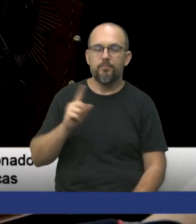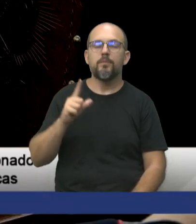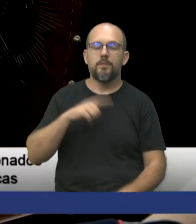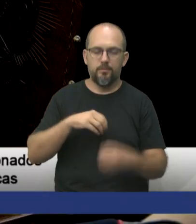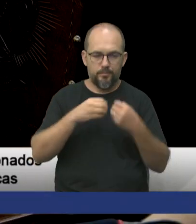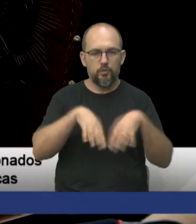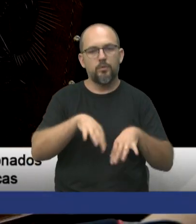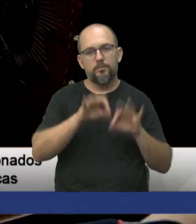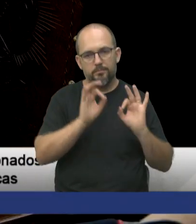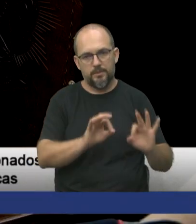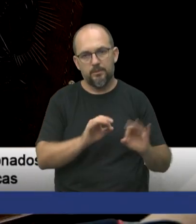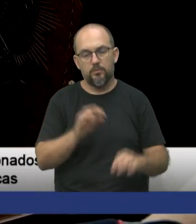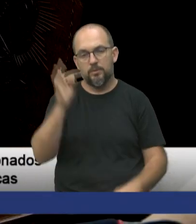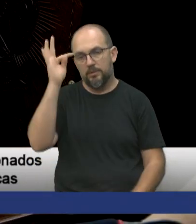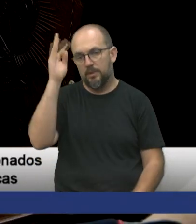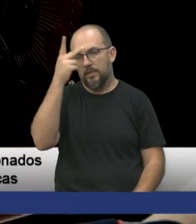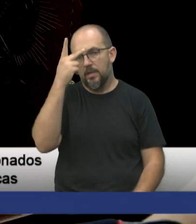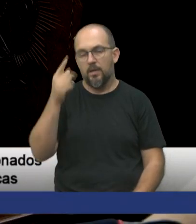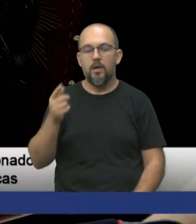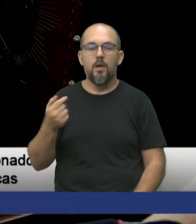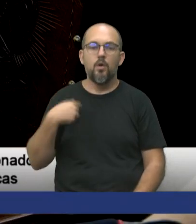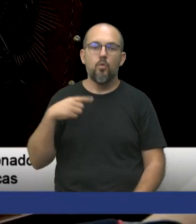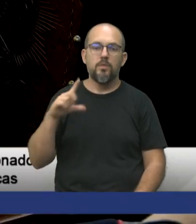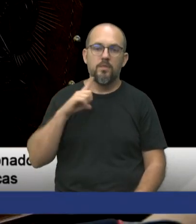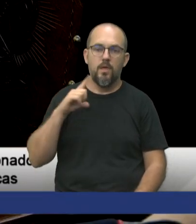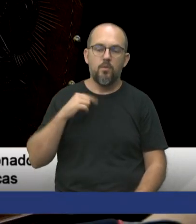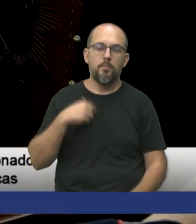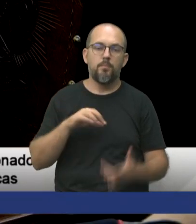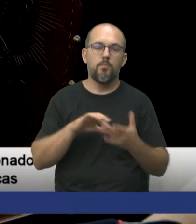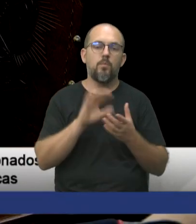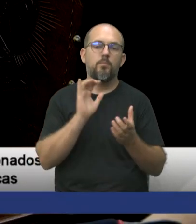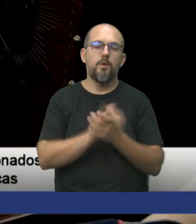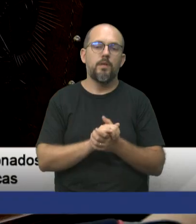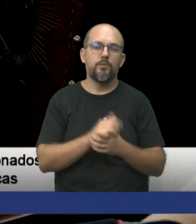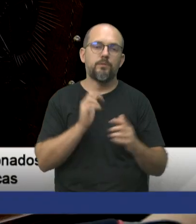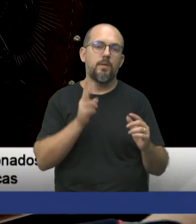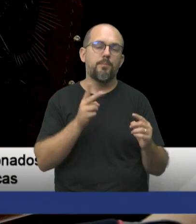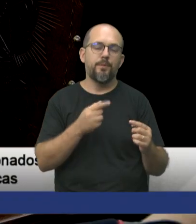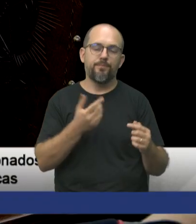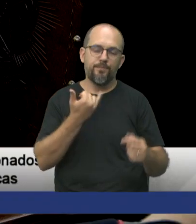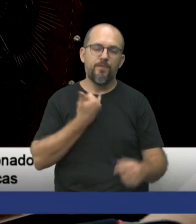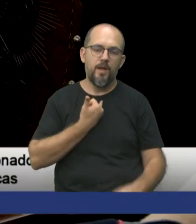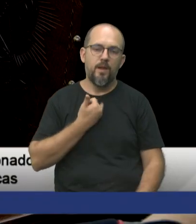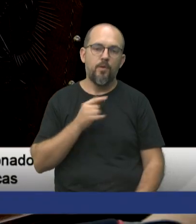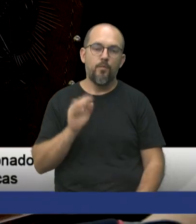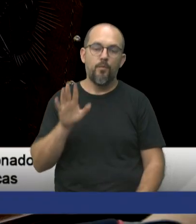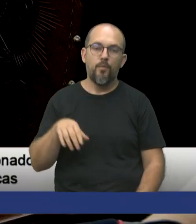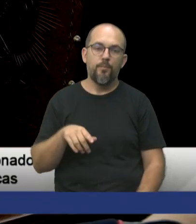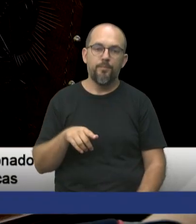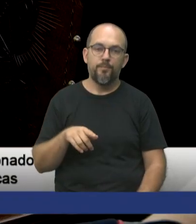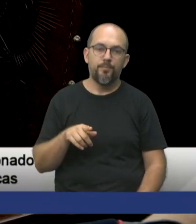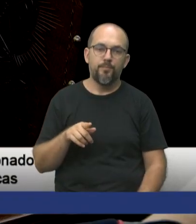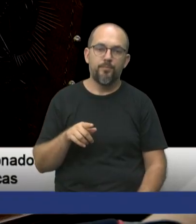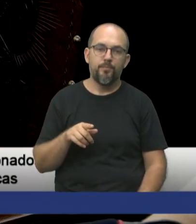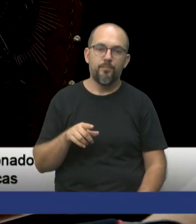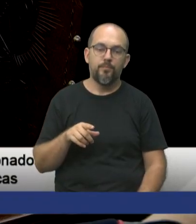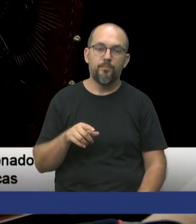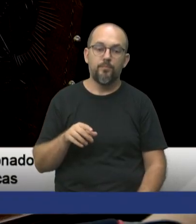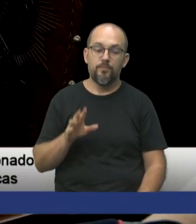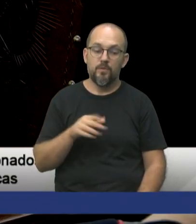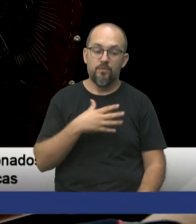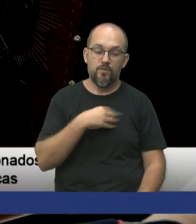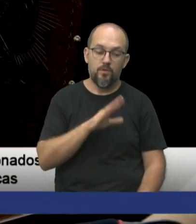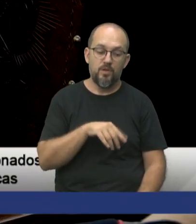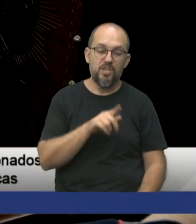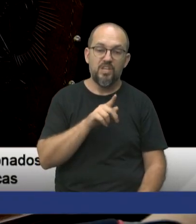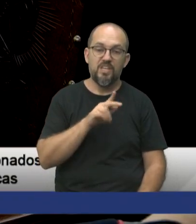O TDAH que eu tenho, meu marido, ele costuma dizer assim, Guigo, hoje a mãe vai ter que